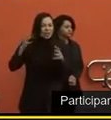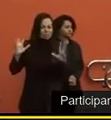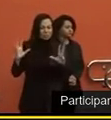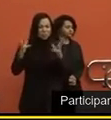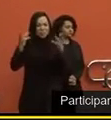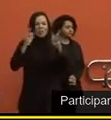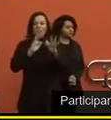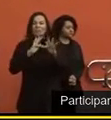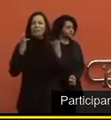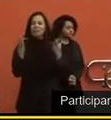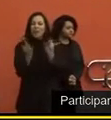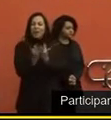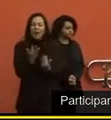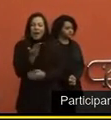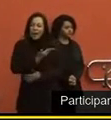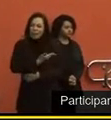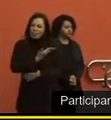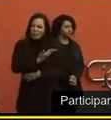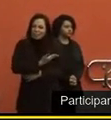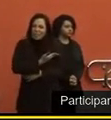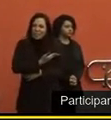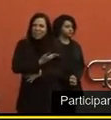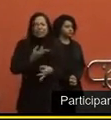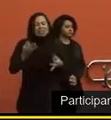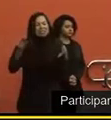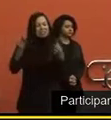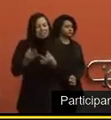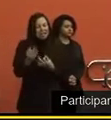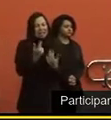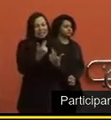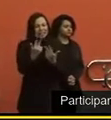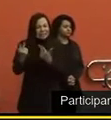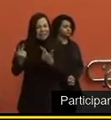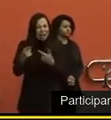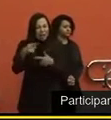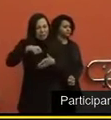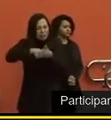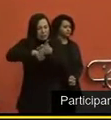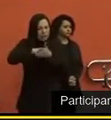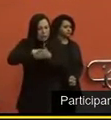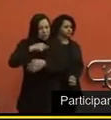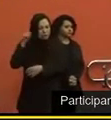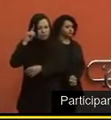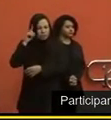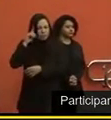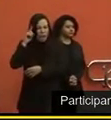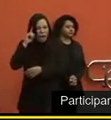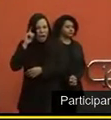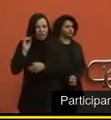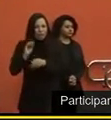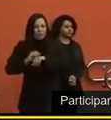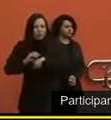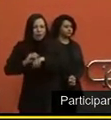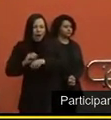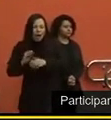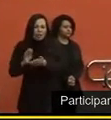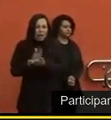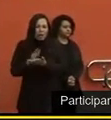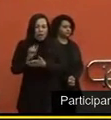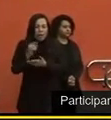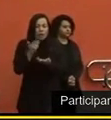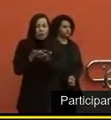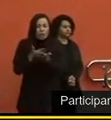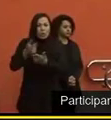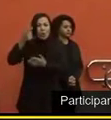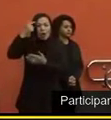para familiares e amigos que certamente se viram afetados por uma luta diária e abnegada de estudos e